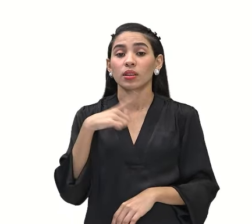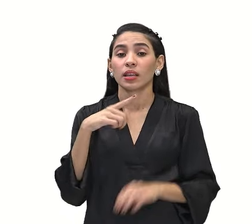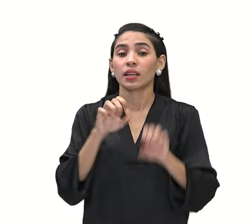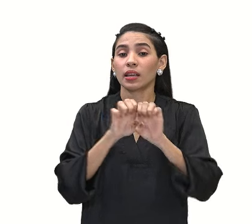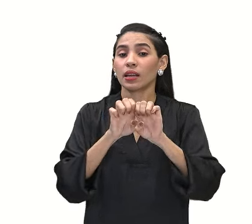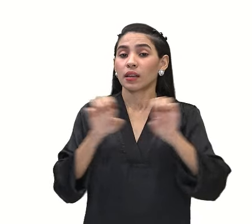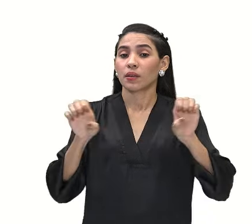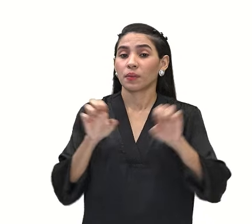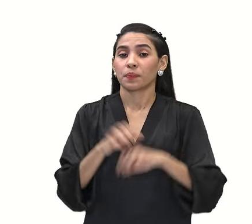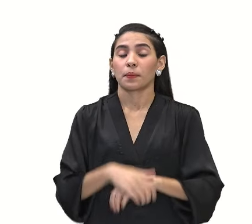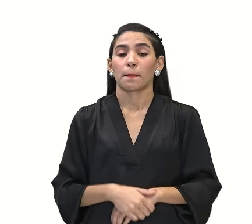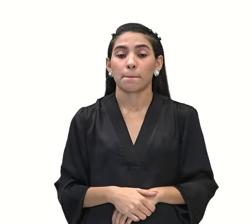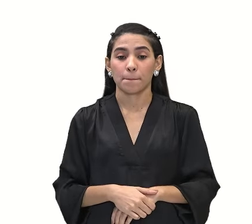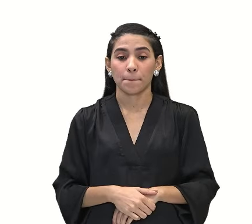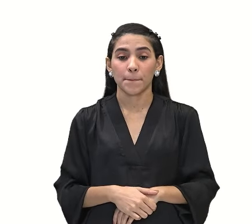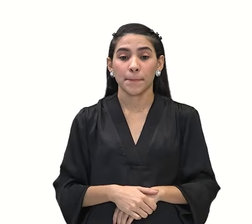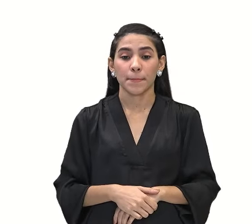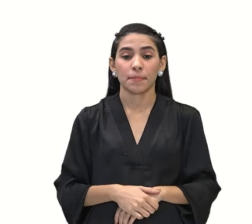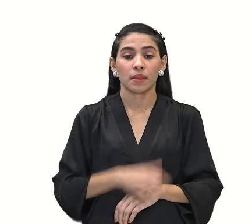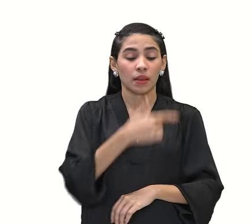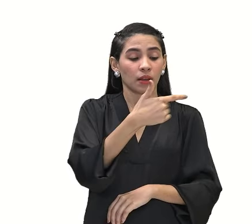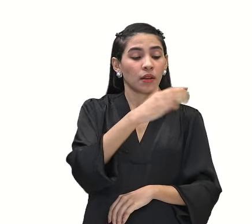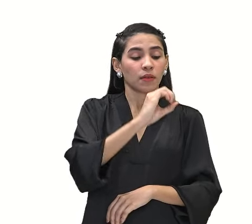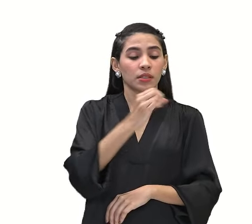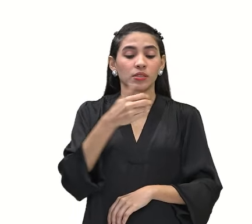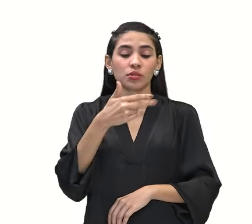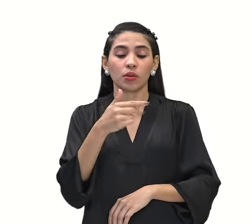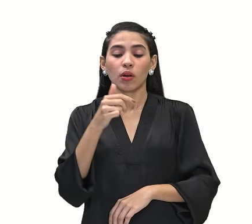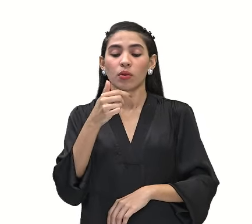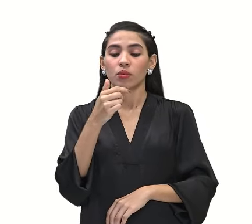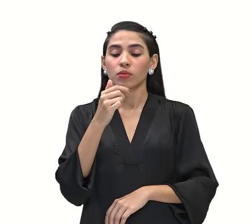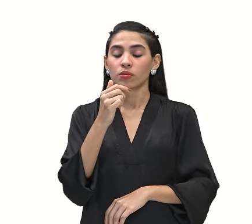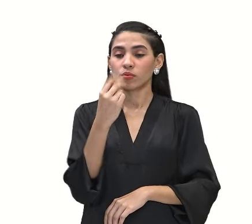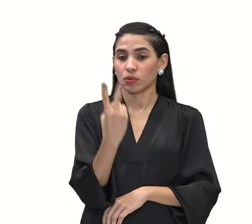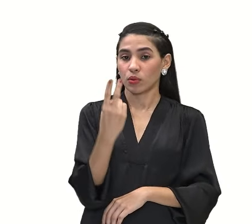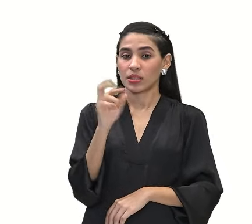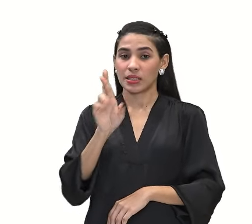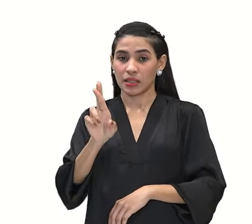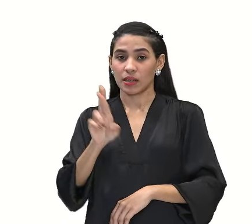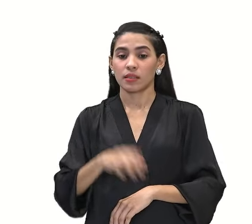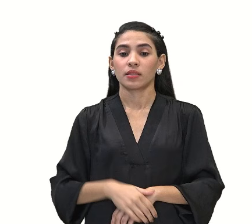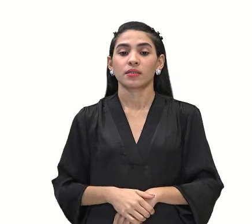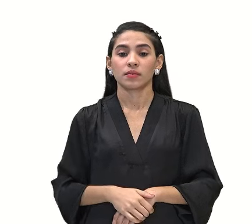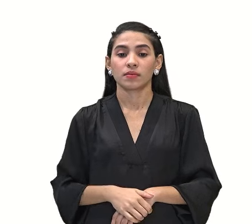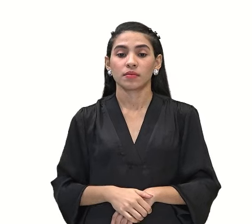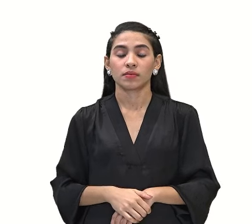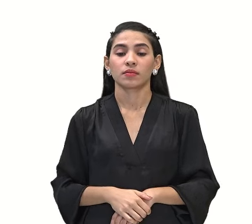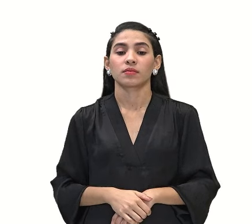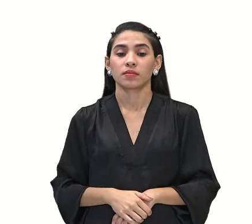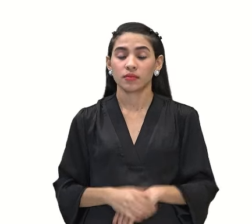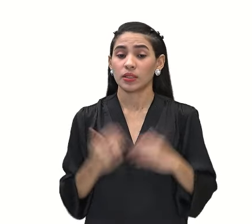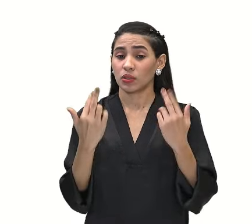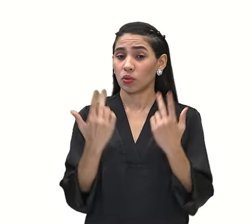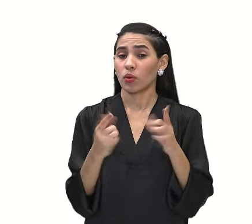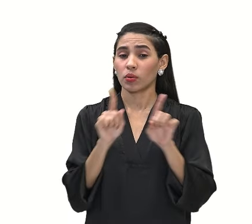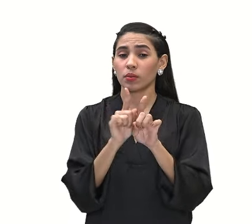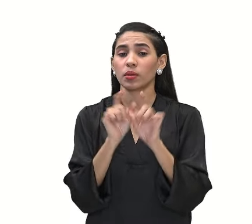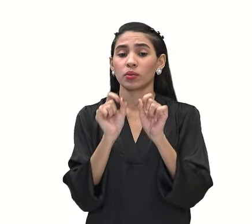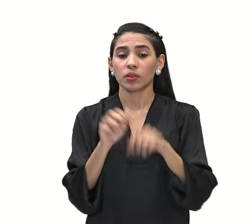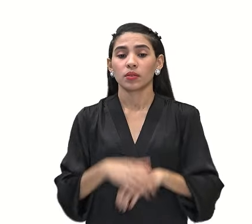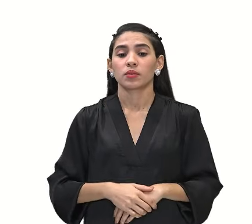equação 20 = 2R onde a minha variável é R isso aqui é a mesma coisa